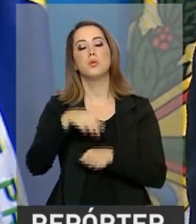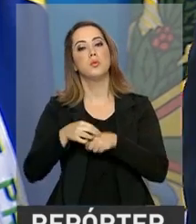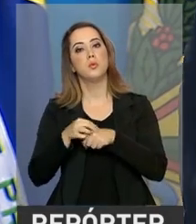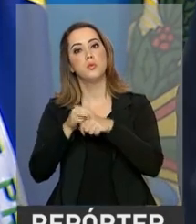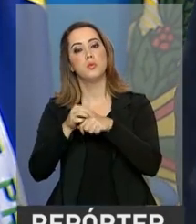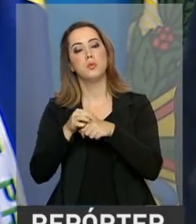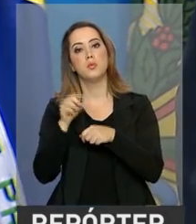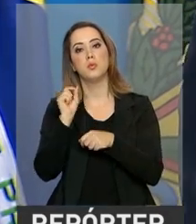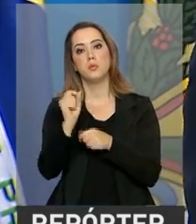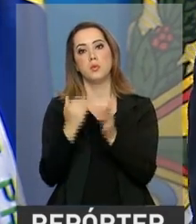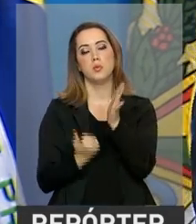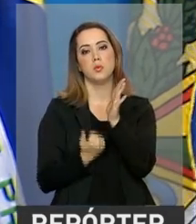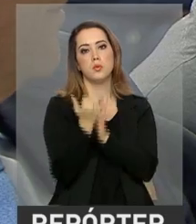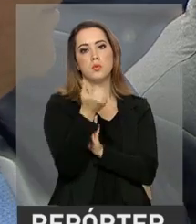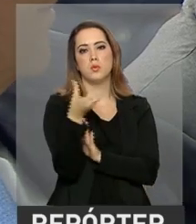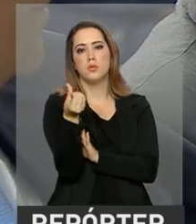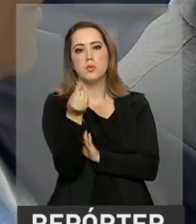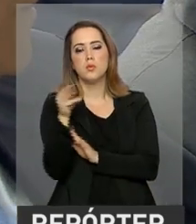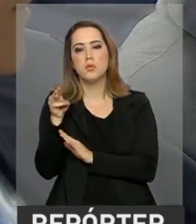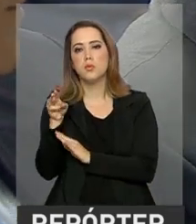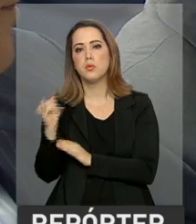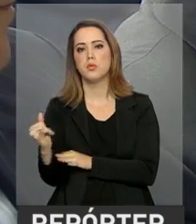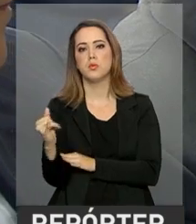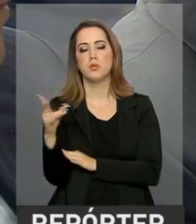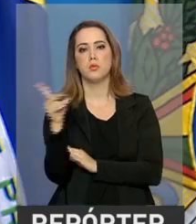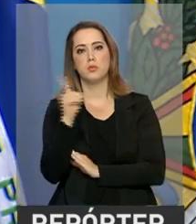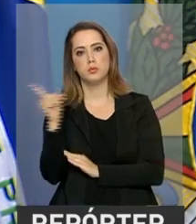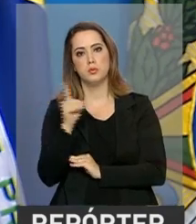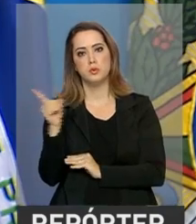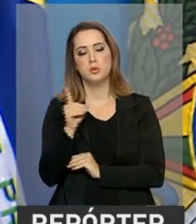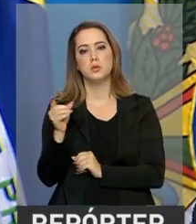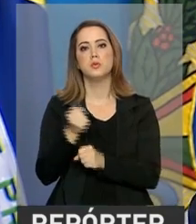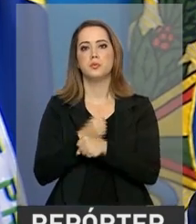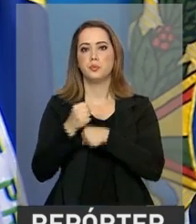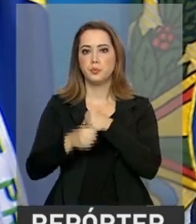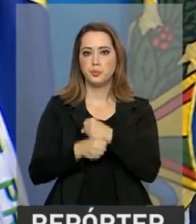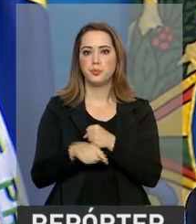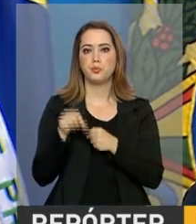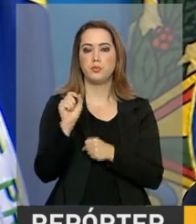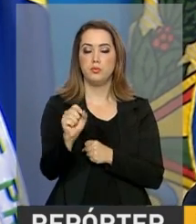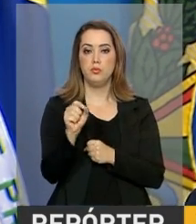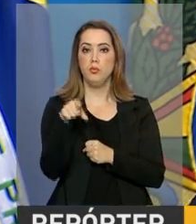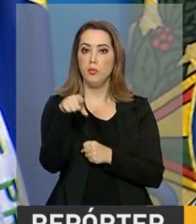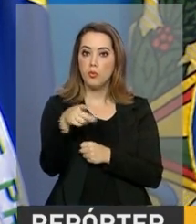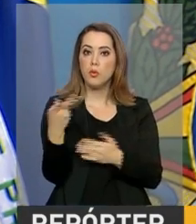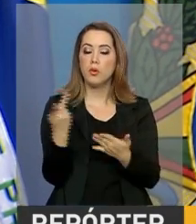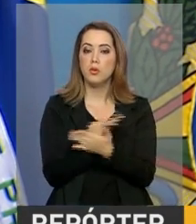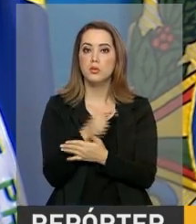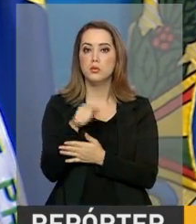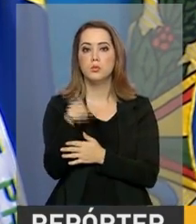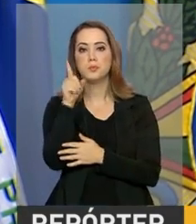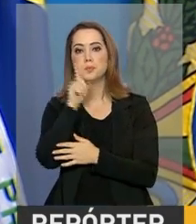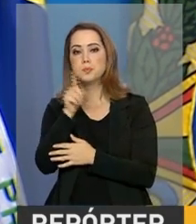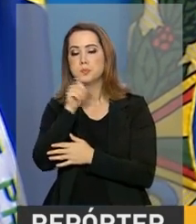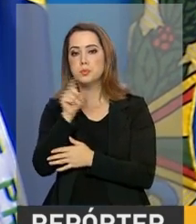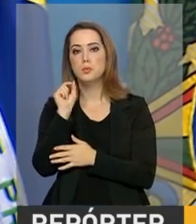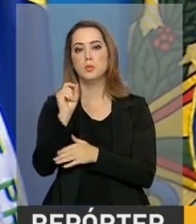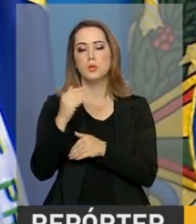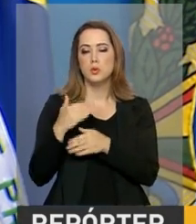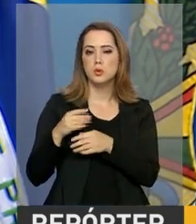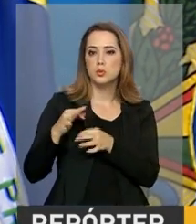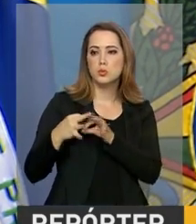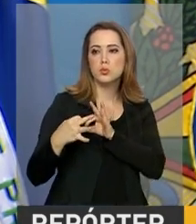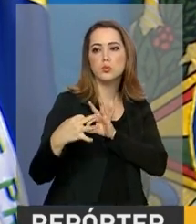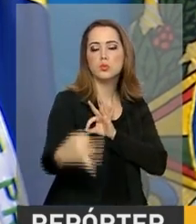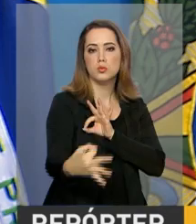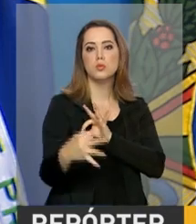ano. Receita que deve aumentar com o acordo. Esta medida, apenas em relação aos Estados Unidos, a médio e longo prazo,